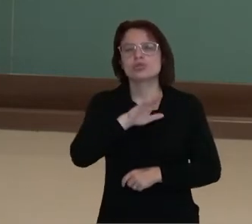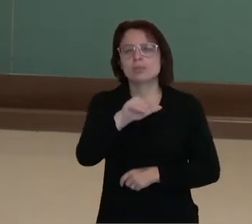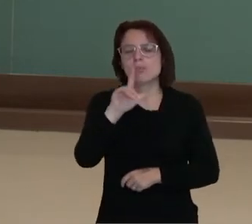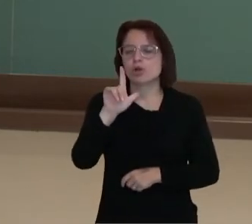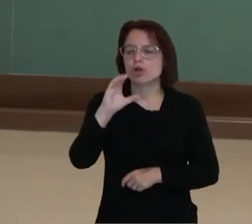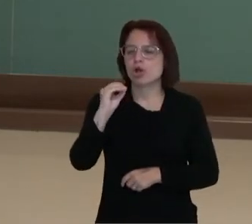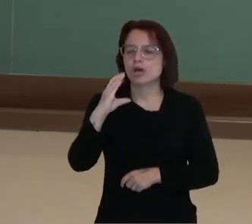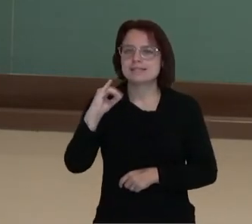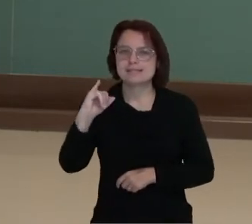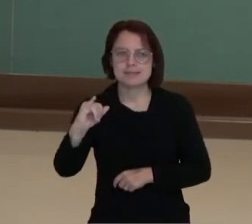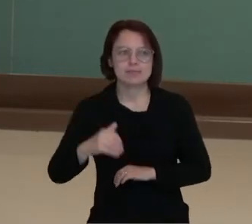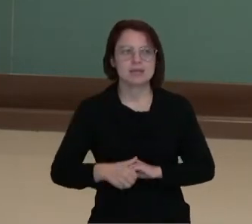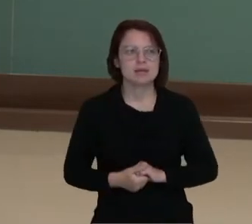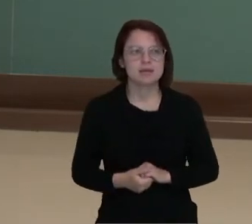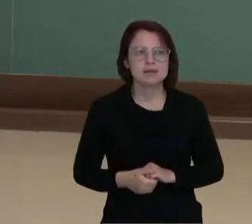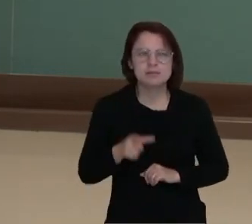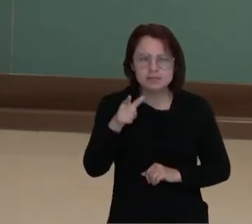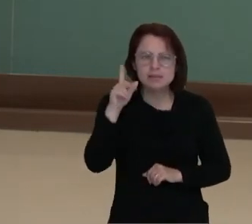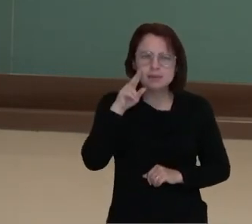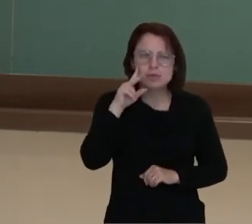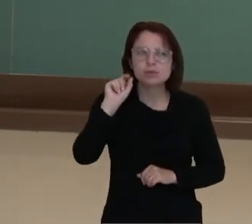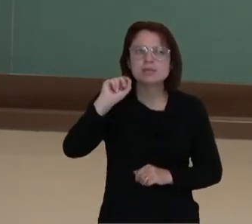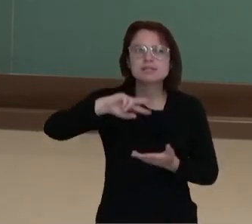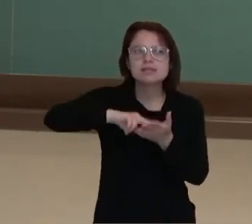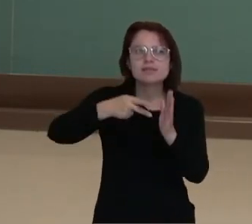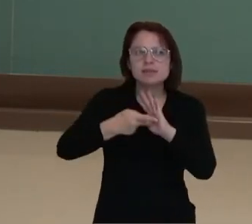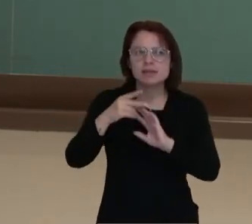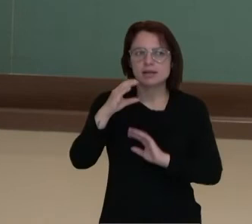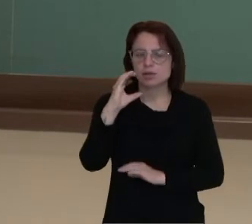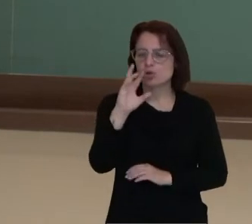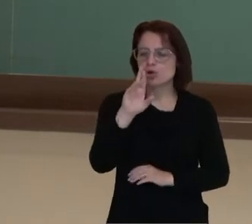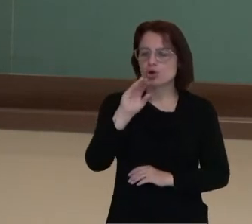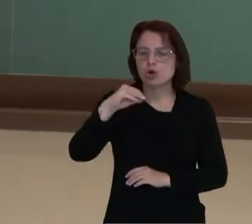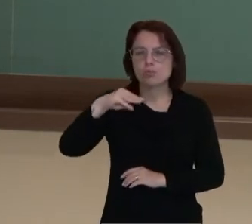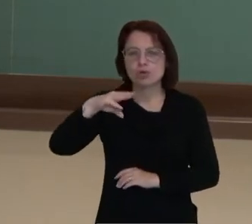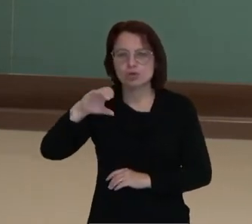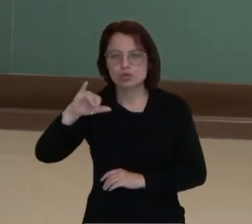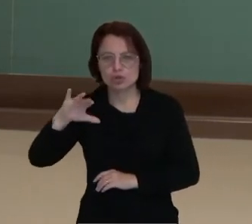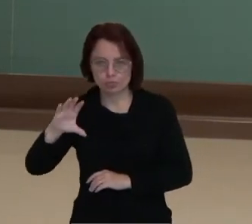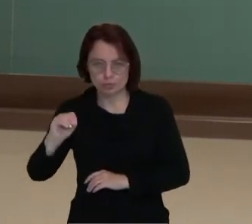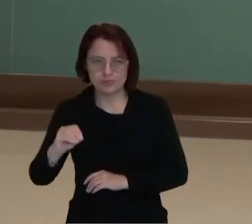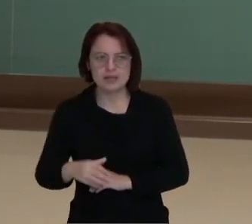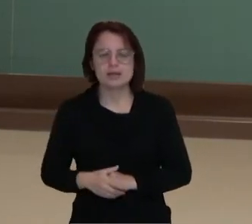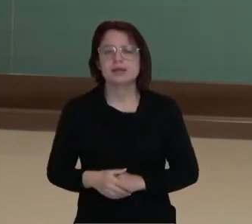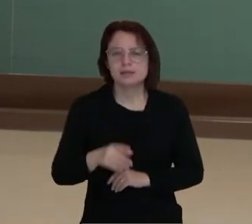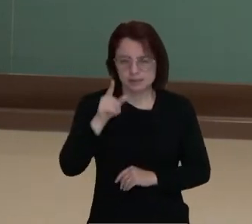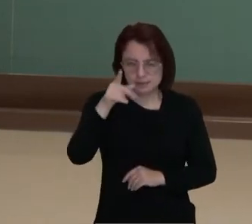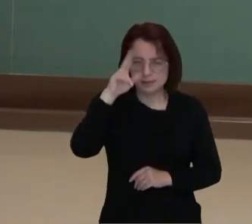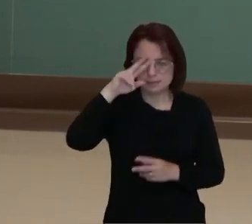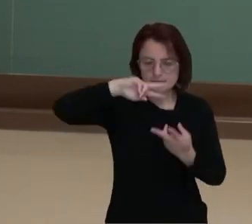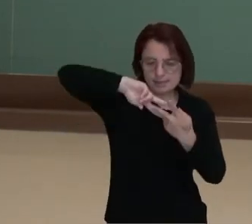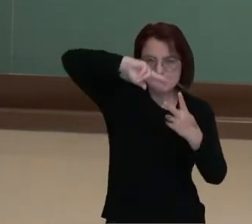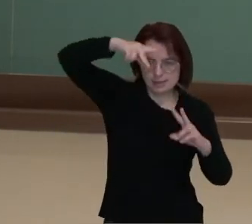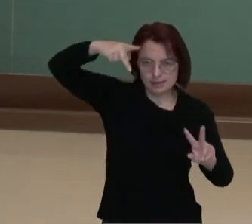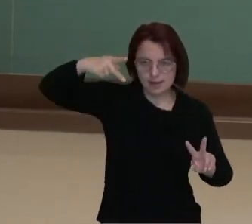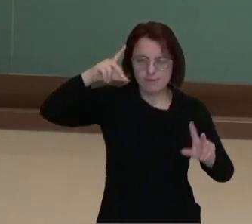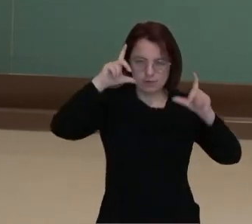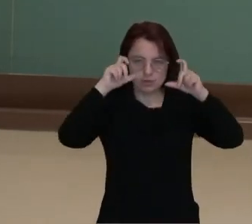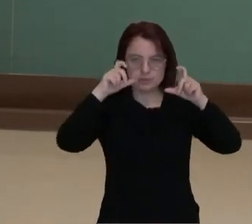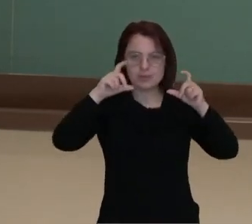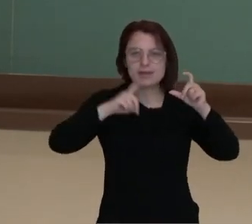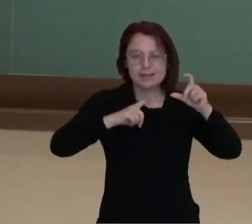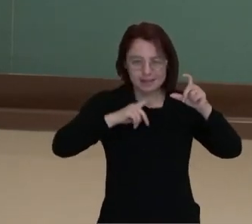O que é o cromossomo, você lembra? Então, nosso DNA, ele não é uma única fita contínua assim. Ele é dividido